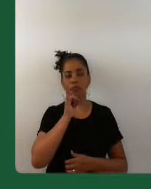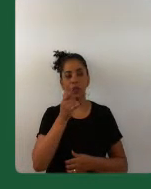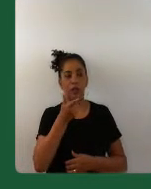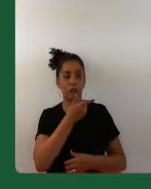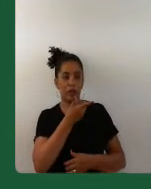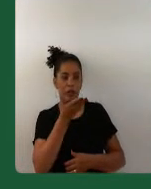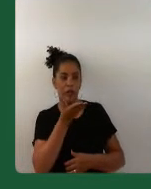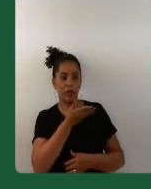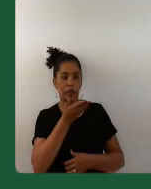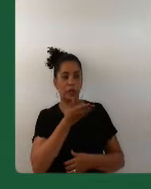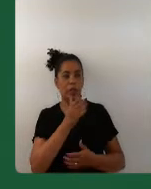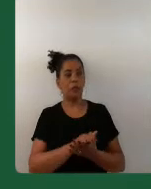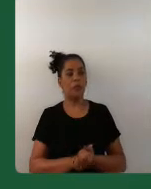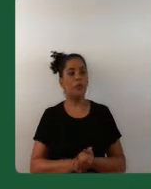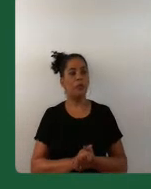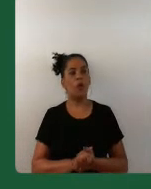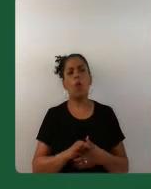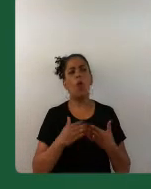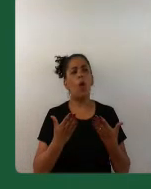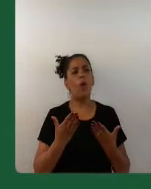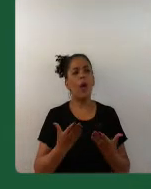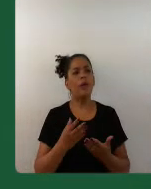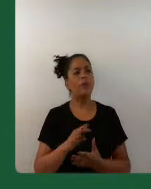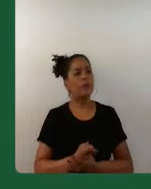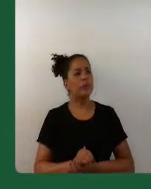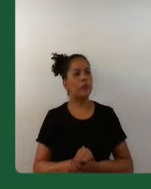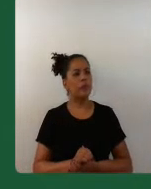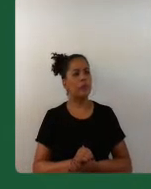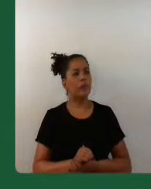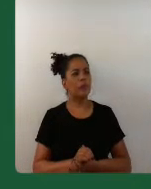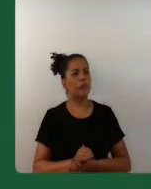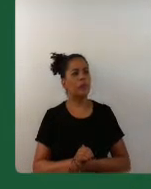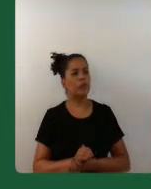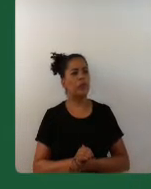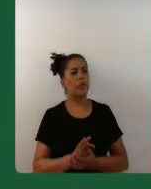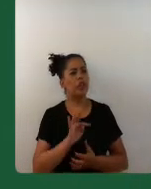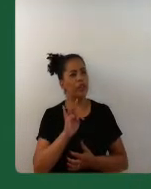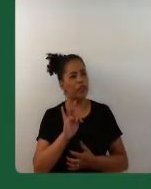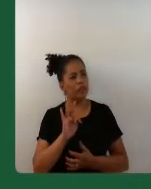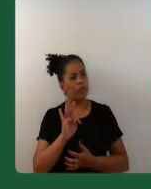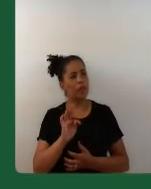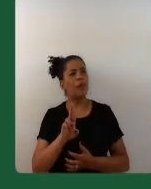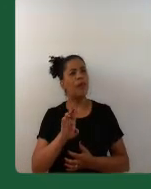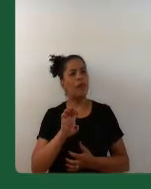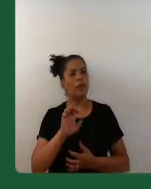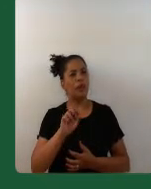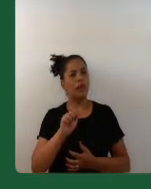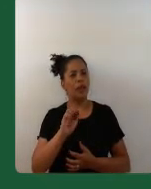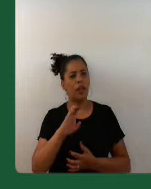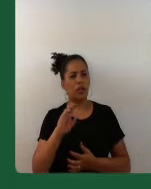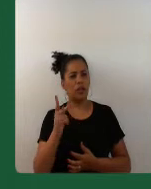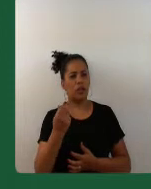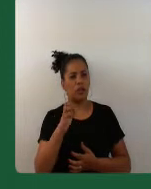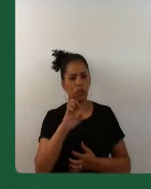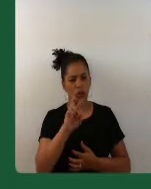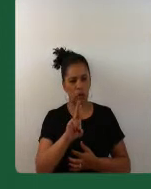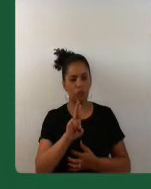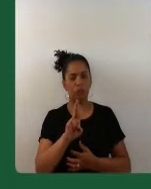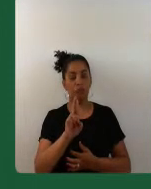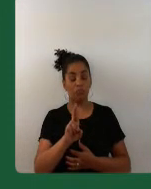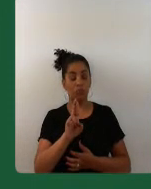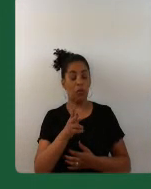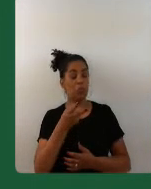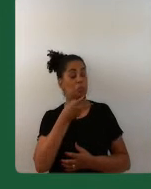deformidade é a síndrome de Treacher-Collins, né? Que é daquele filme Extraordinário, né, que